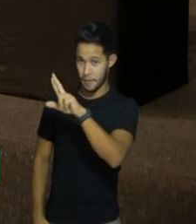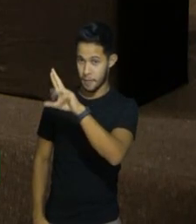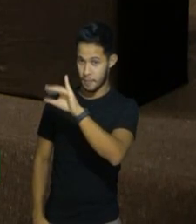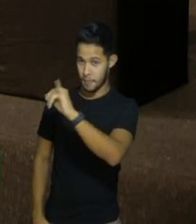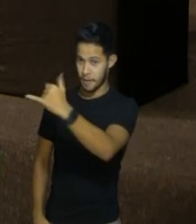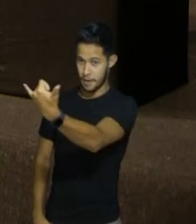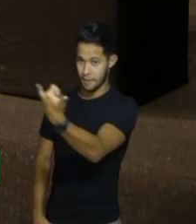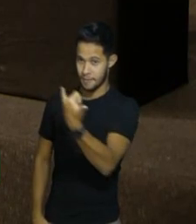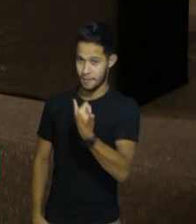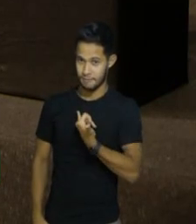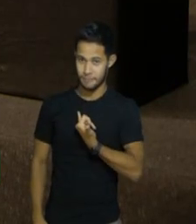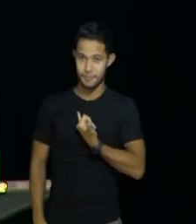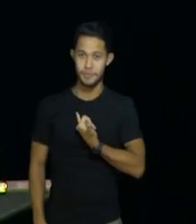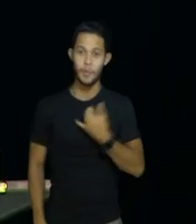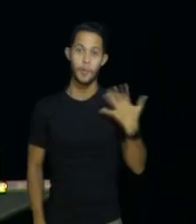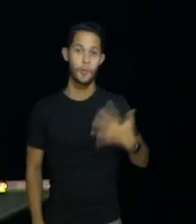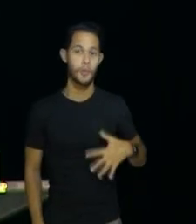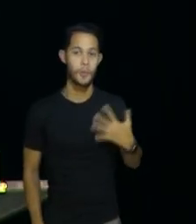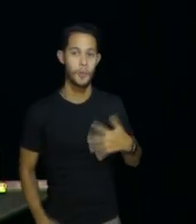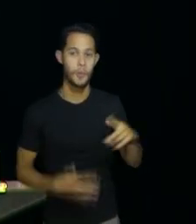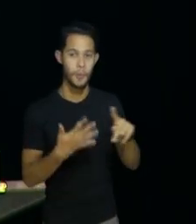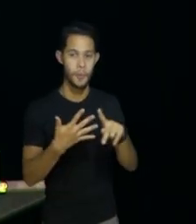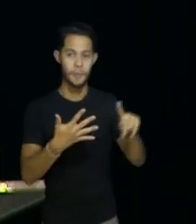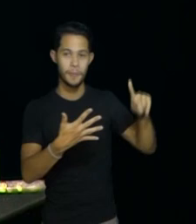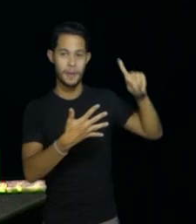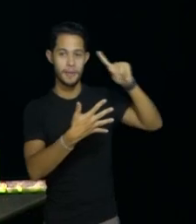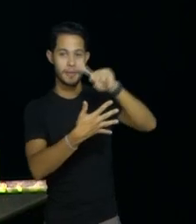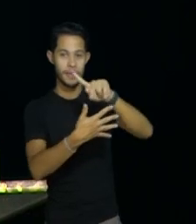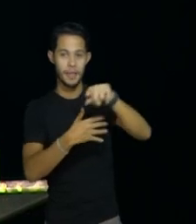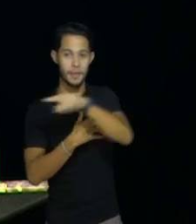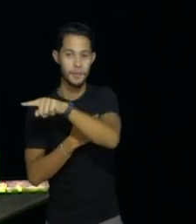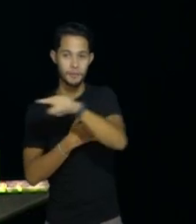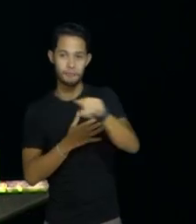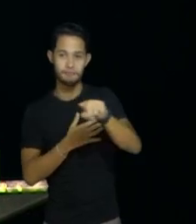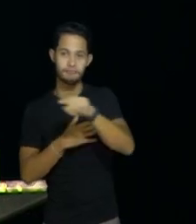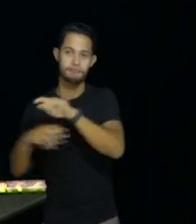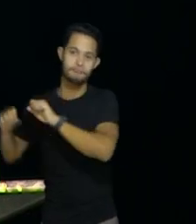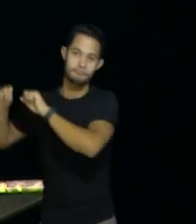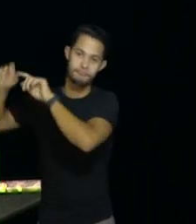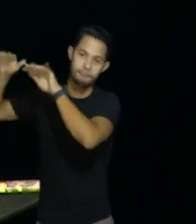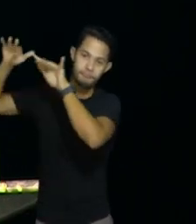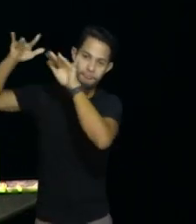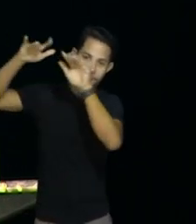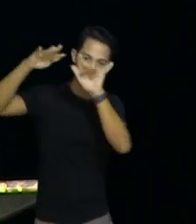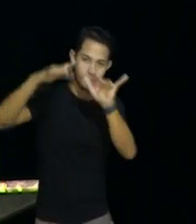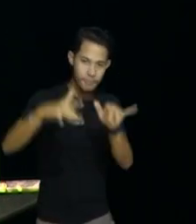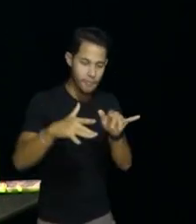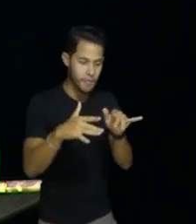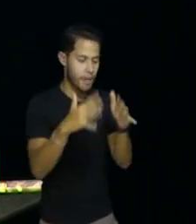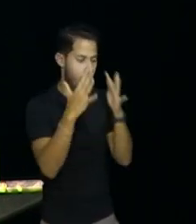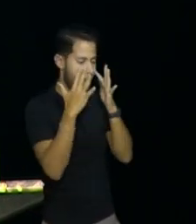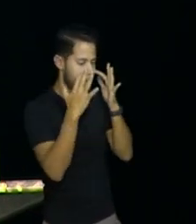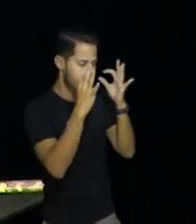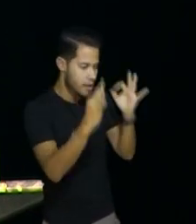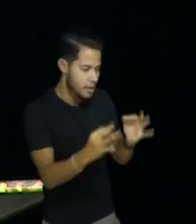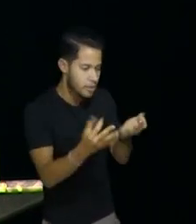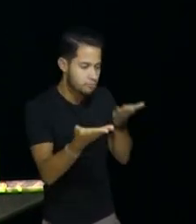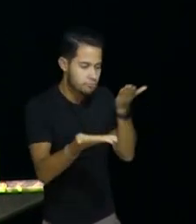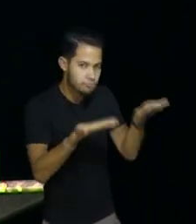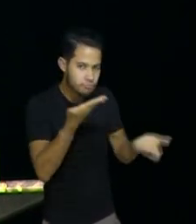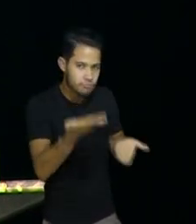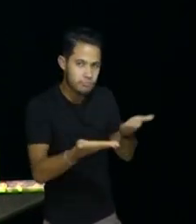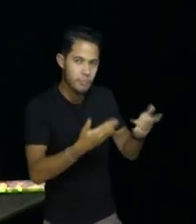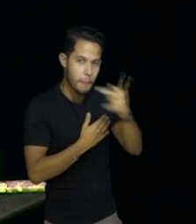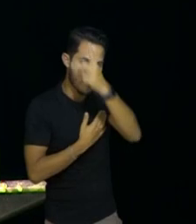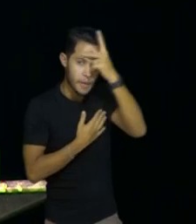somos privilegiados de ter os senhores aqui, dando ainda maior atenção às causas dos menos favorecidos da